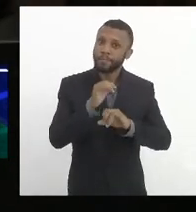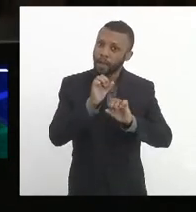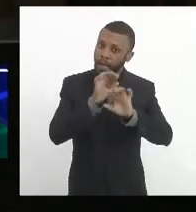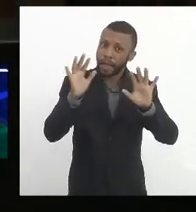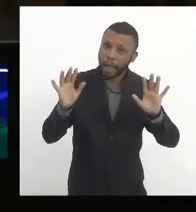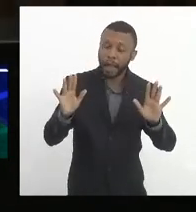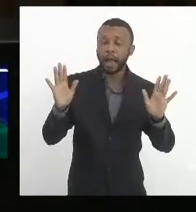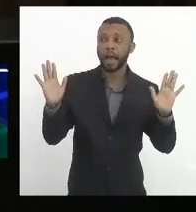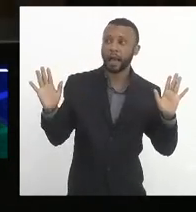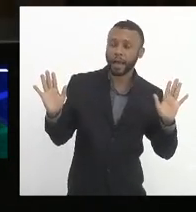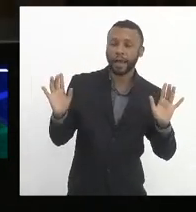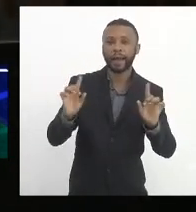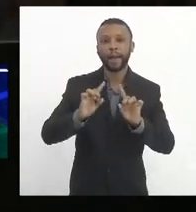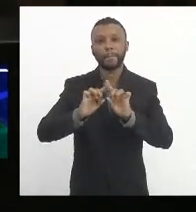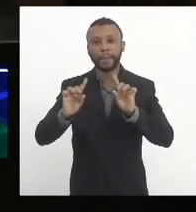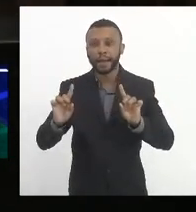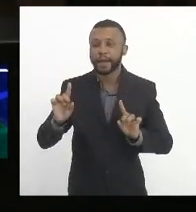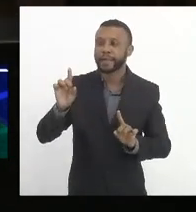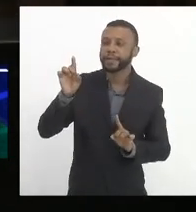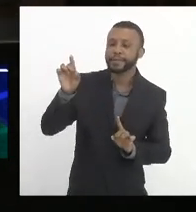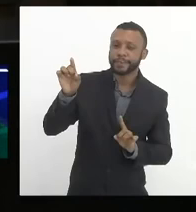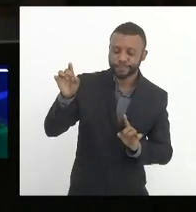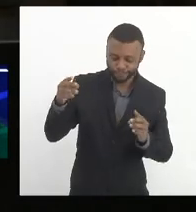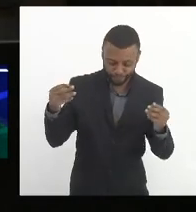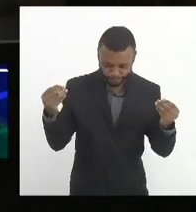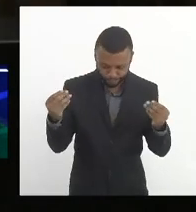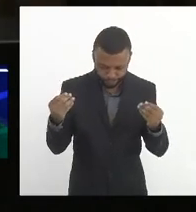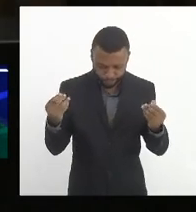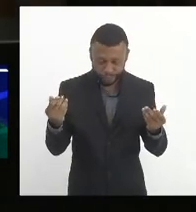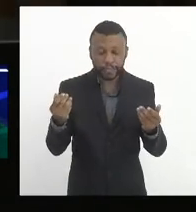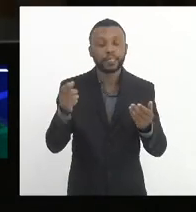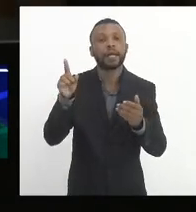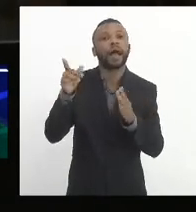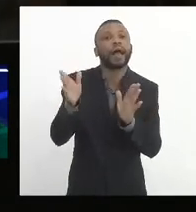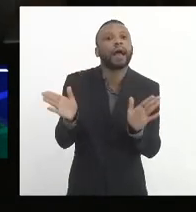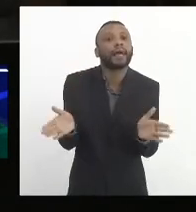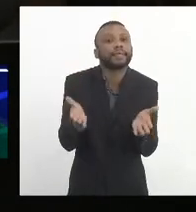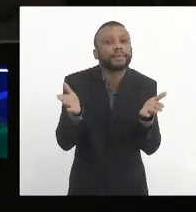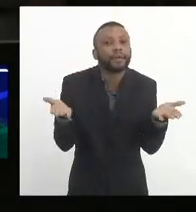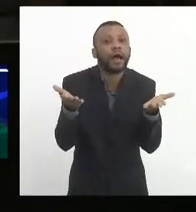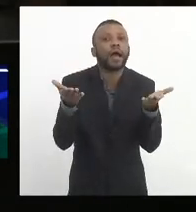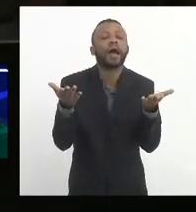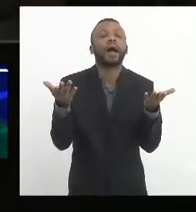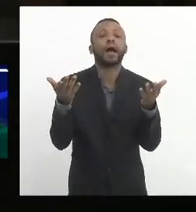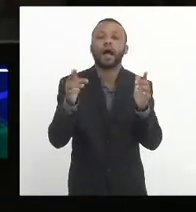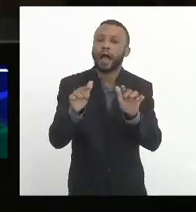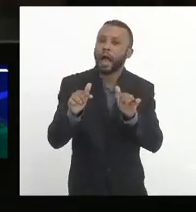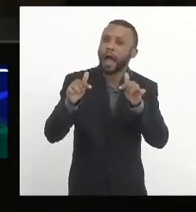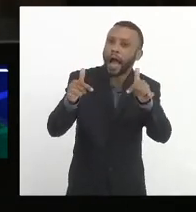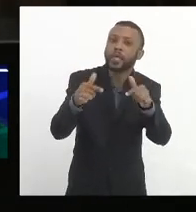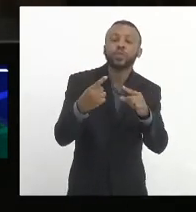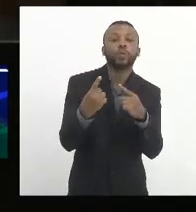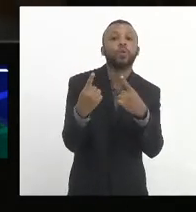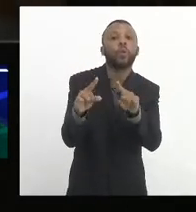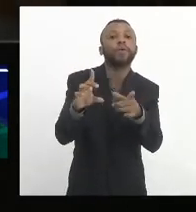instalar instalar é incentivando atos antidemocráticos